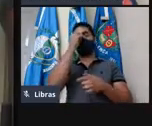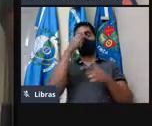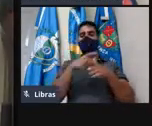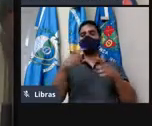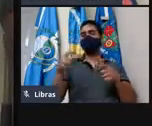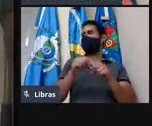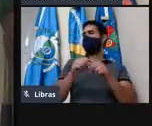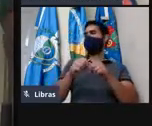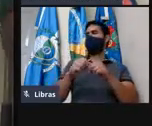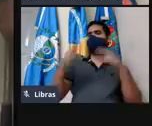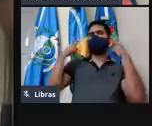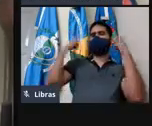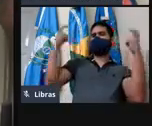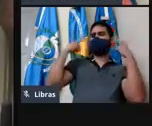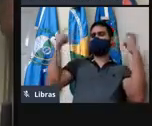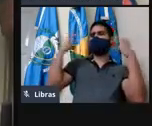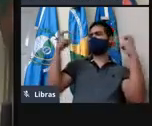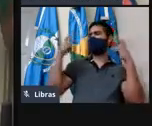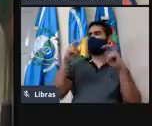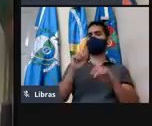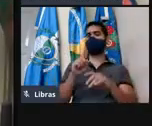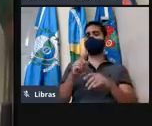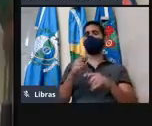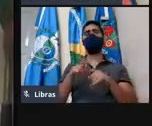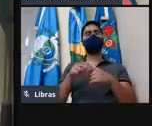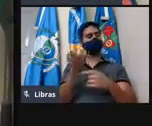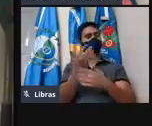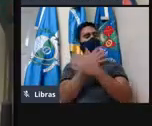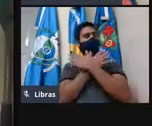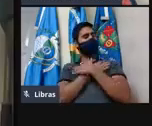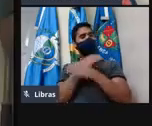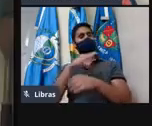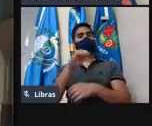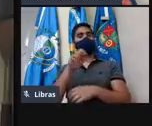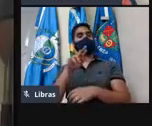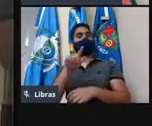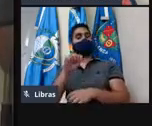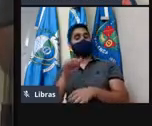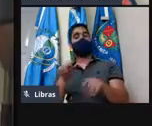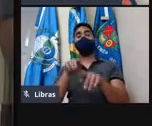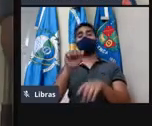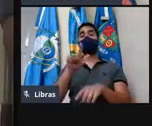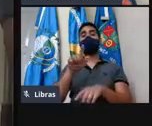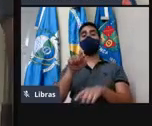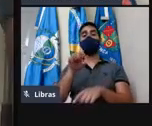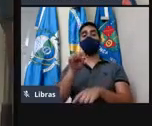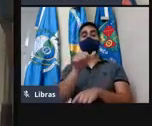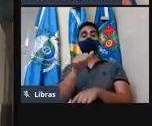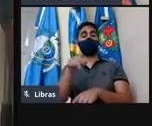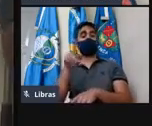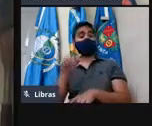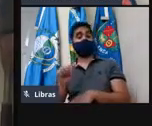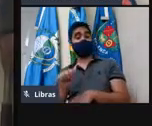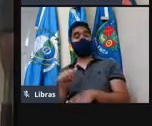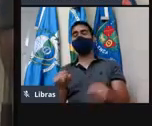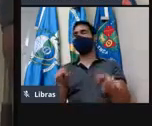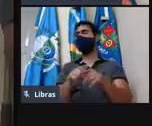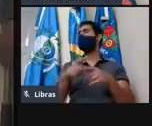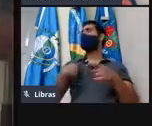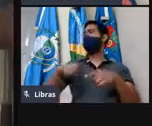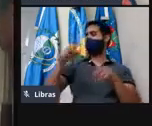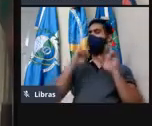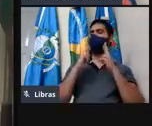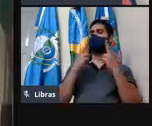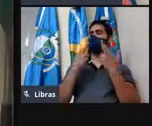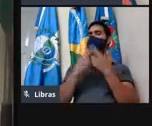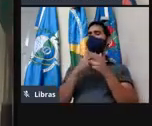tem que fazer barulho para chegar lá. E eu quero mandar um abraço para a Carla e para a Alessandra, que são 2 mães de crianças com autismo, que participaram na reunião